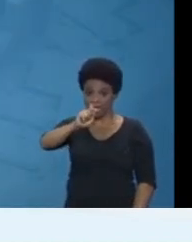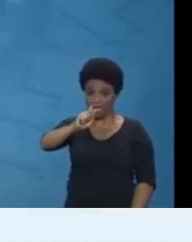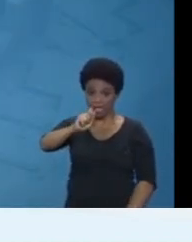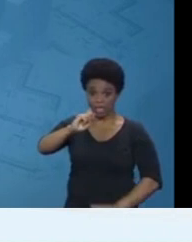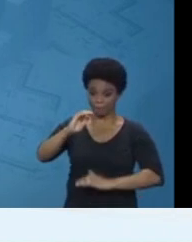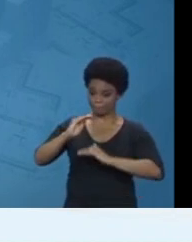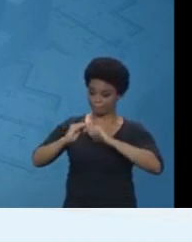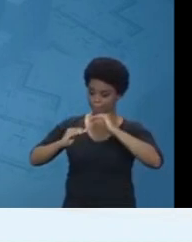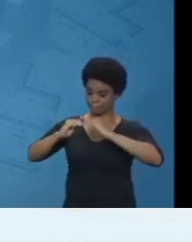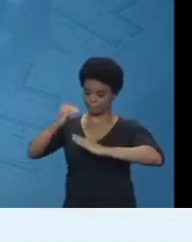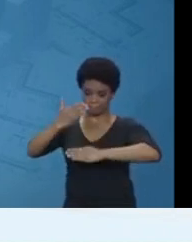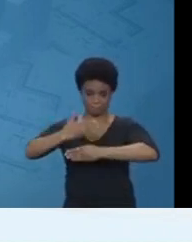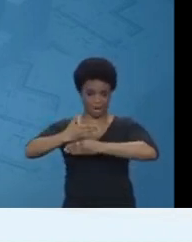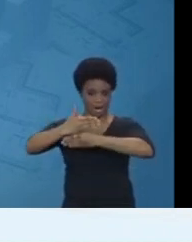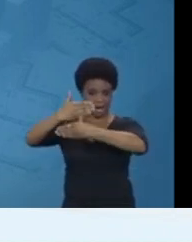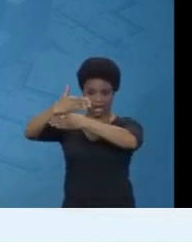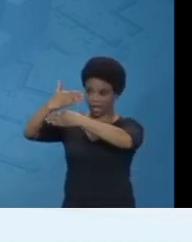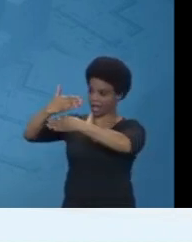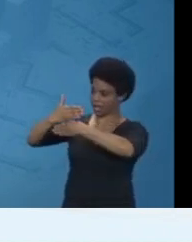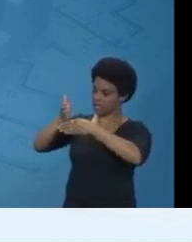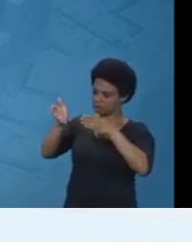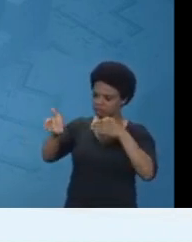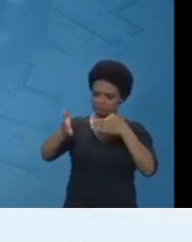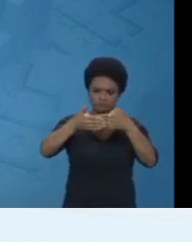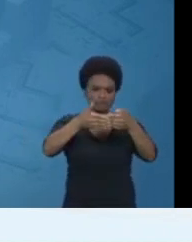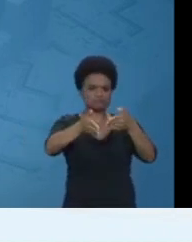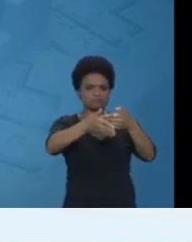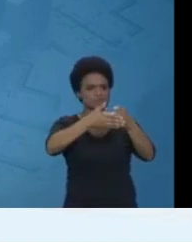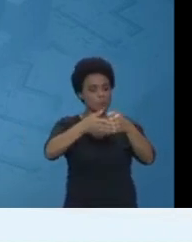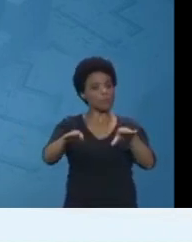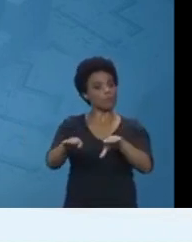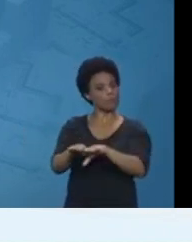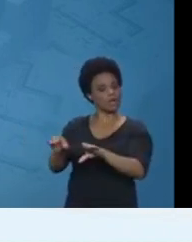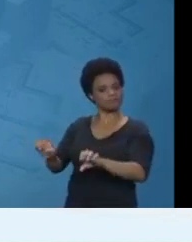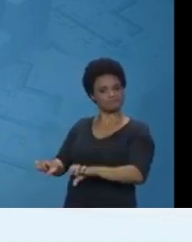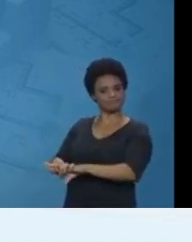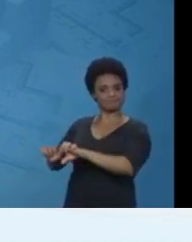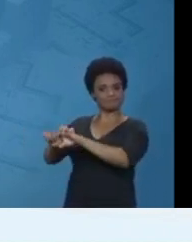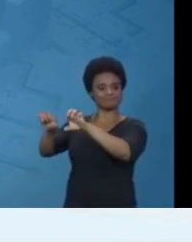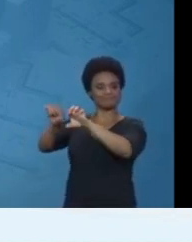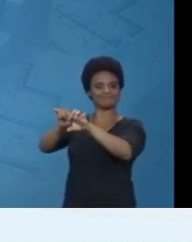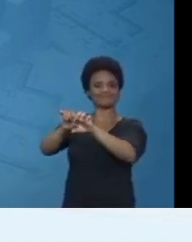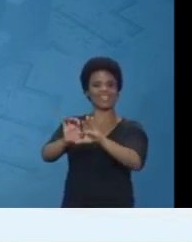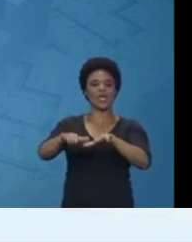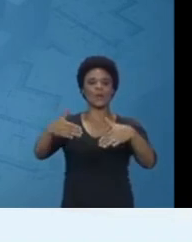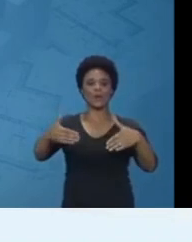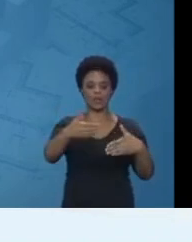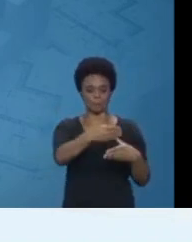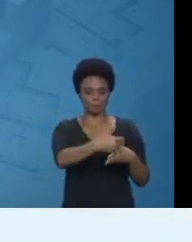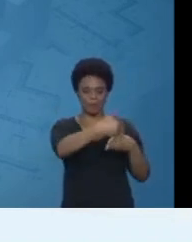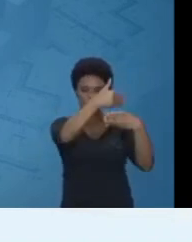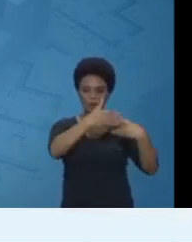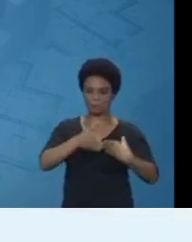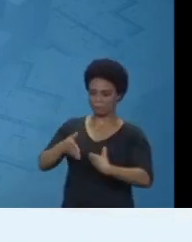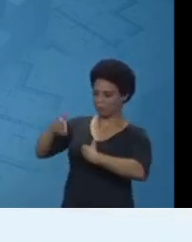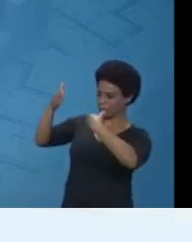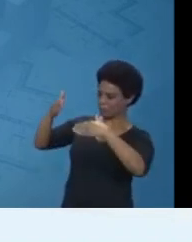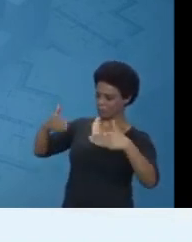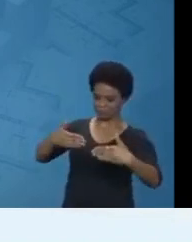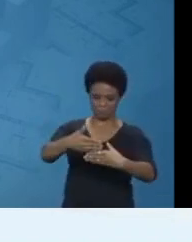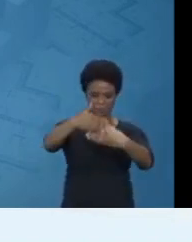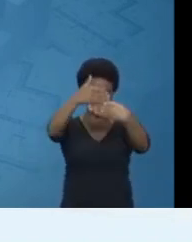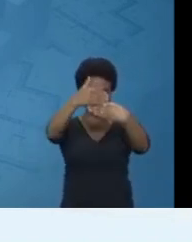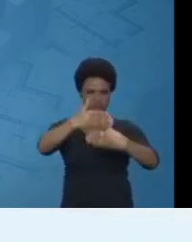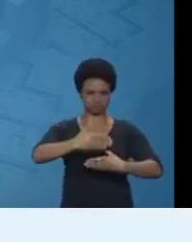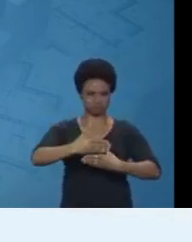2 finalidades, a de vedação e a estrutural. E a partir do momento em que as paredes são edificadas, elas estão